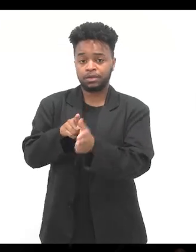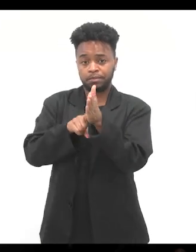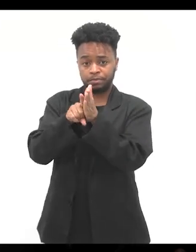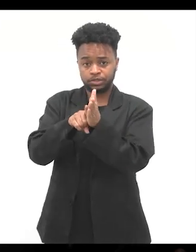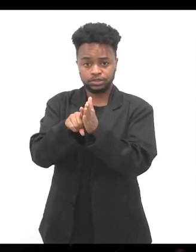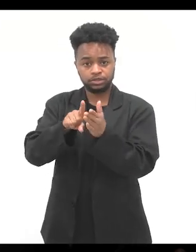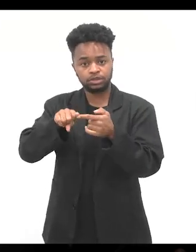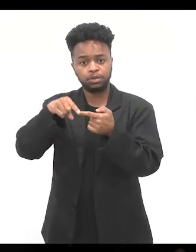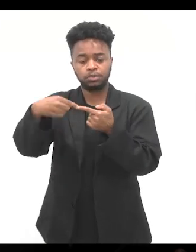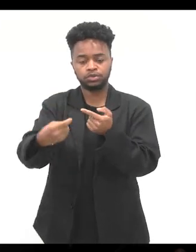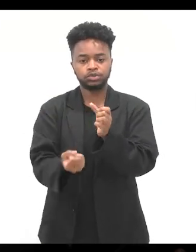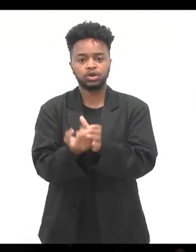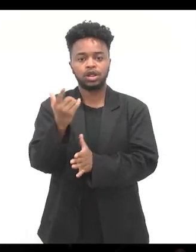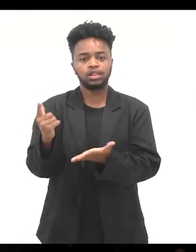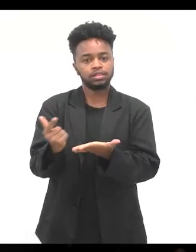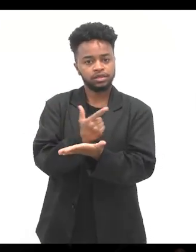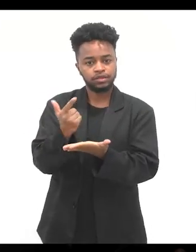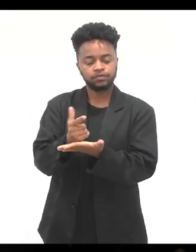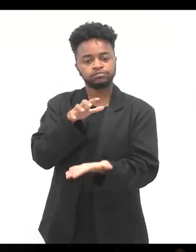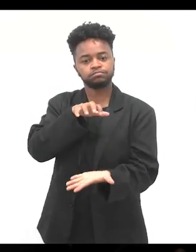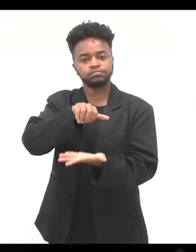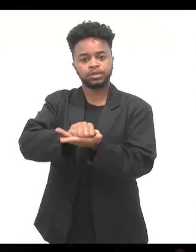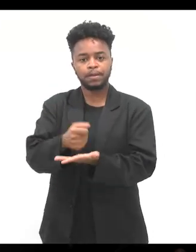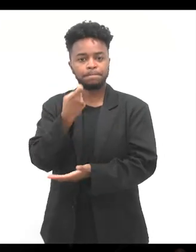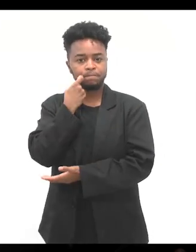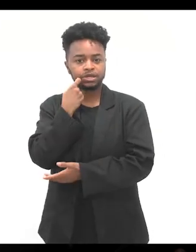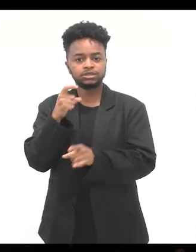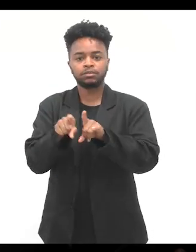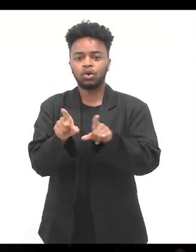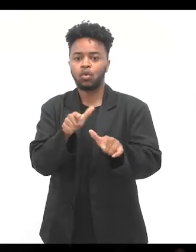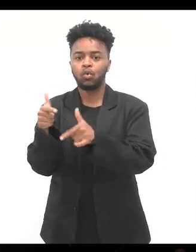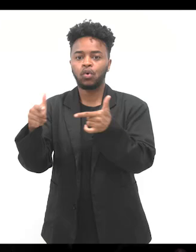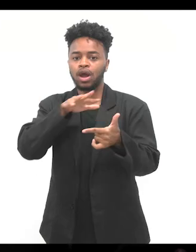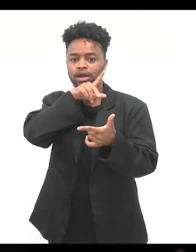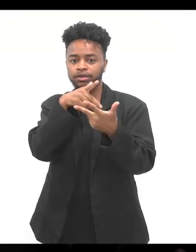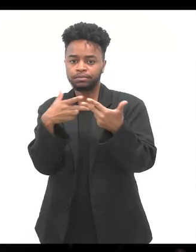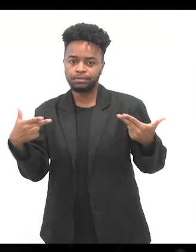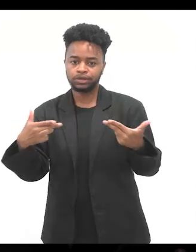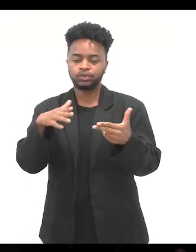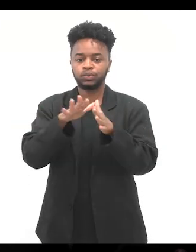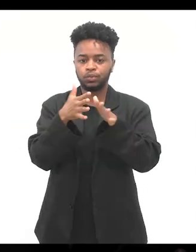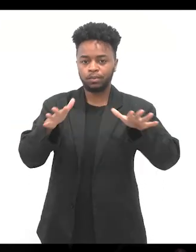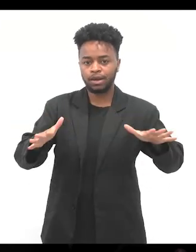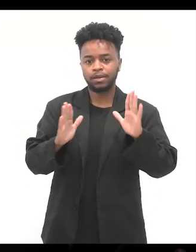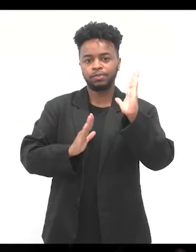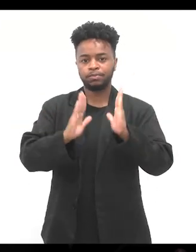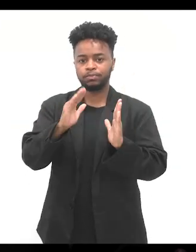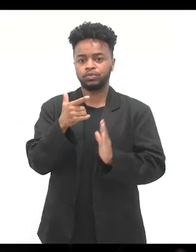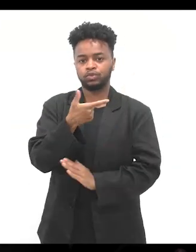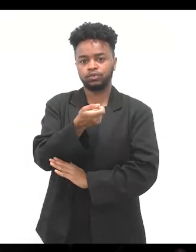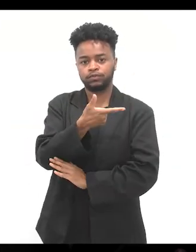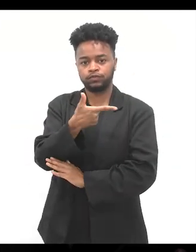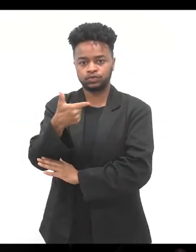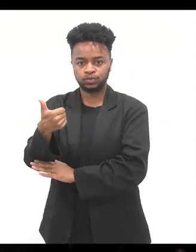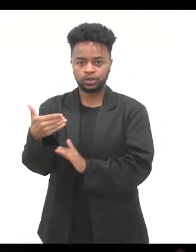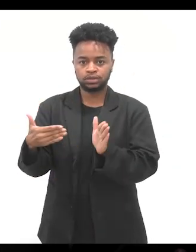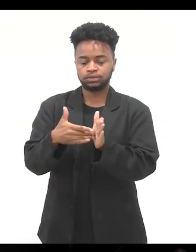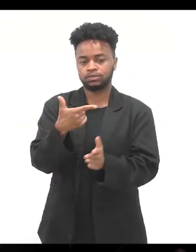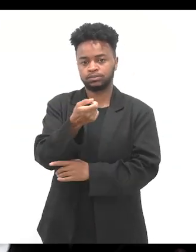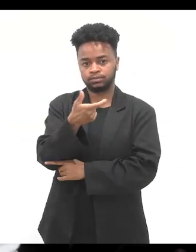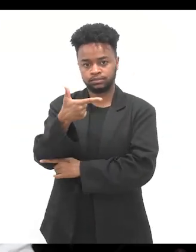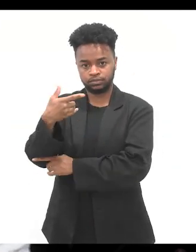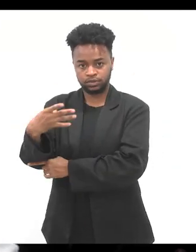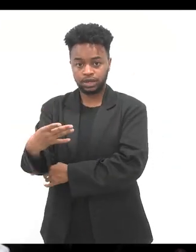e invertebrados marinhos capturados entre 2021 e 2024, inclusive um peixe inédito